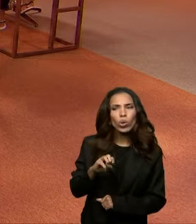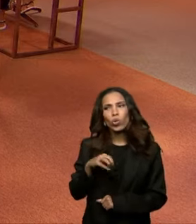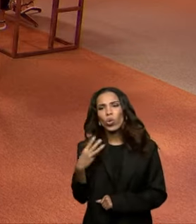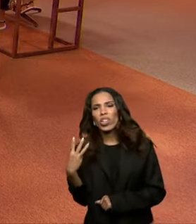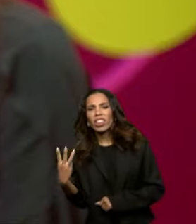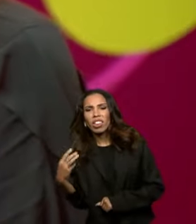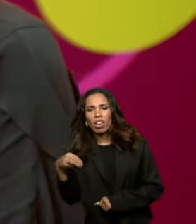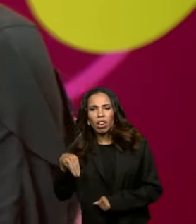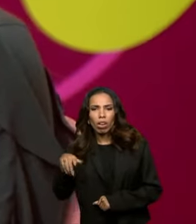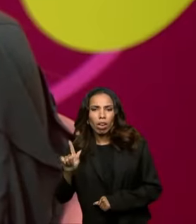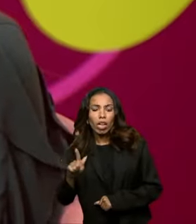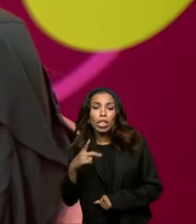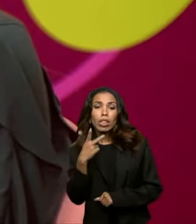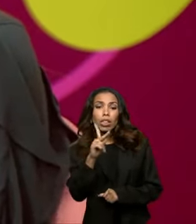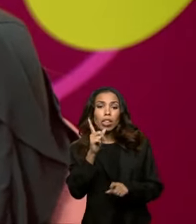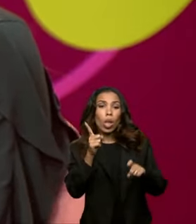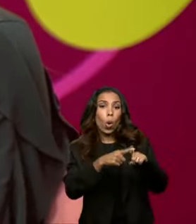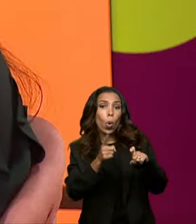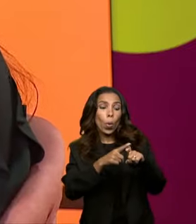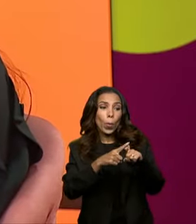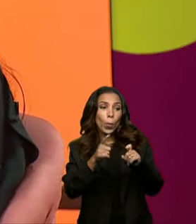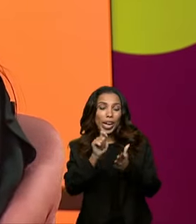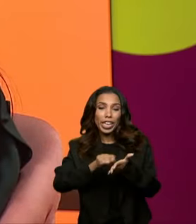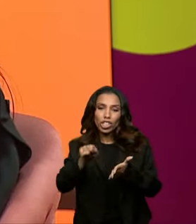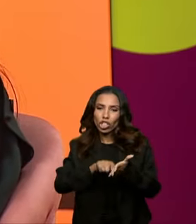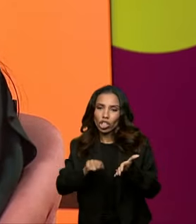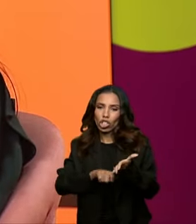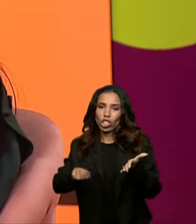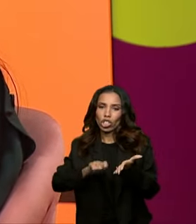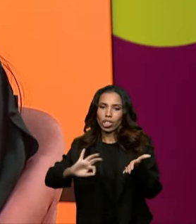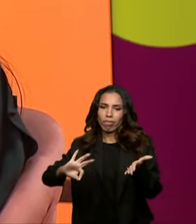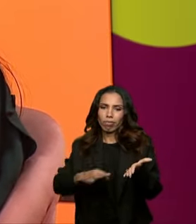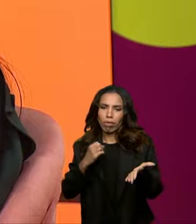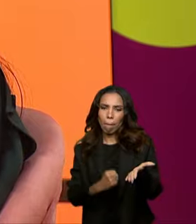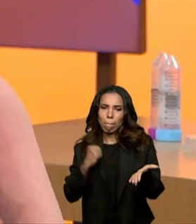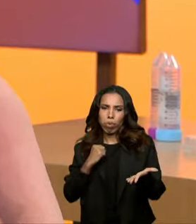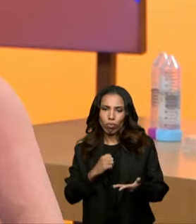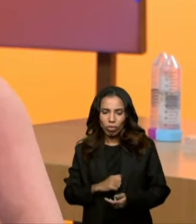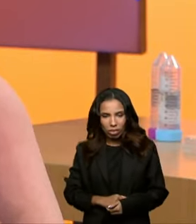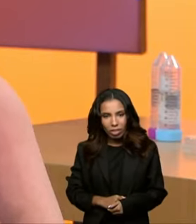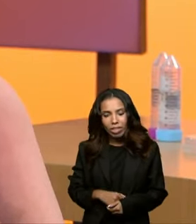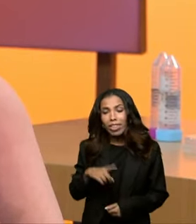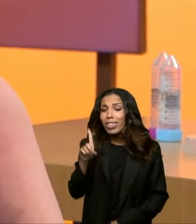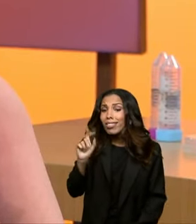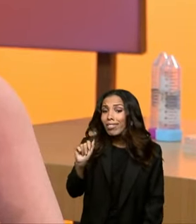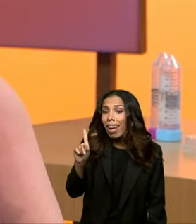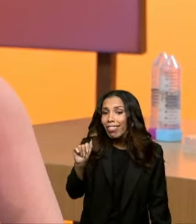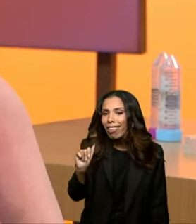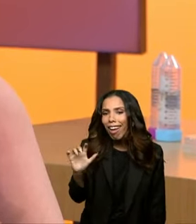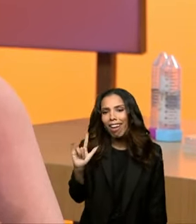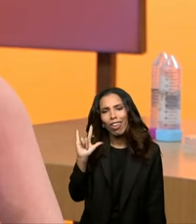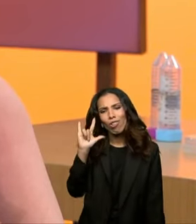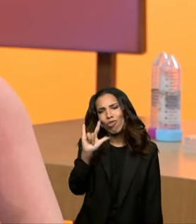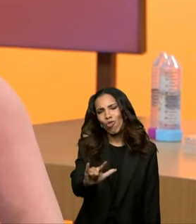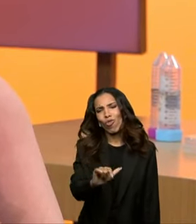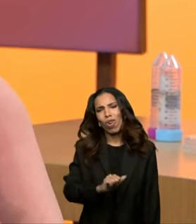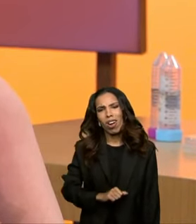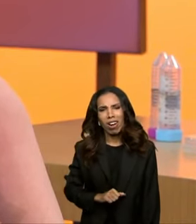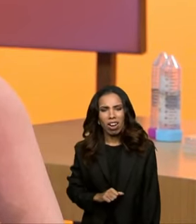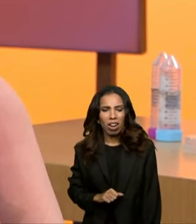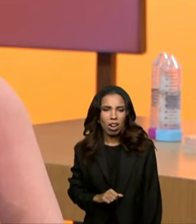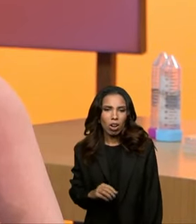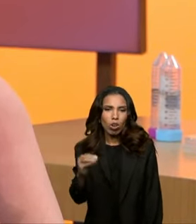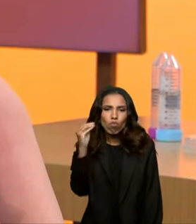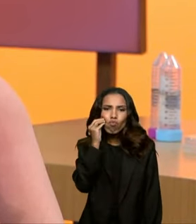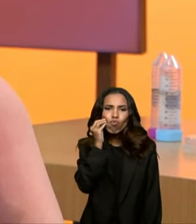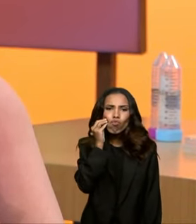mas Deus o seu céu. Médico é que tem que prescrever. É, tem que procurar o médico pra tudo isso. Dadá, eu te amo, Dadá. Meu amor, tamo junto. Manda um amém, Jesus. Beijo pra